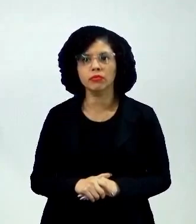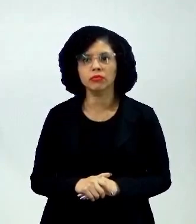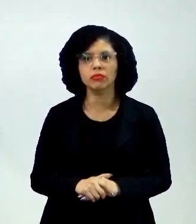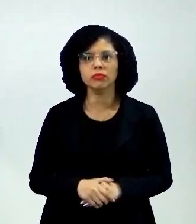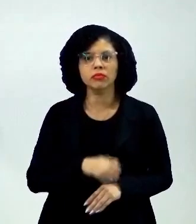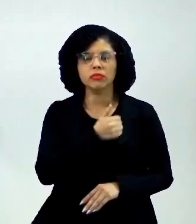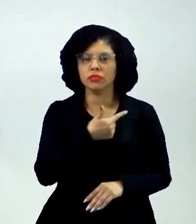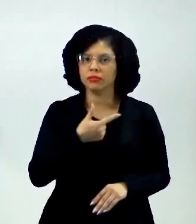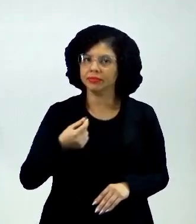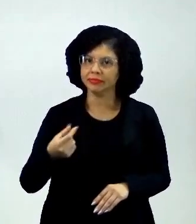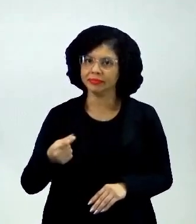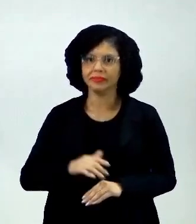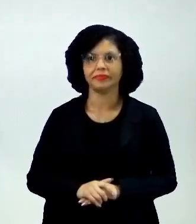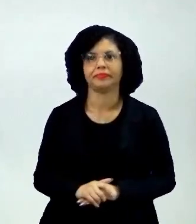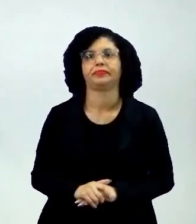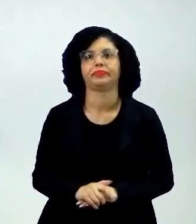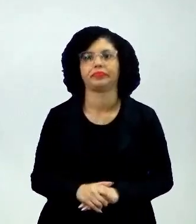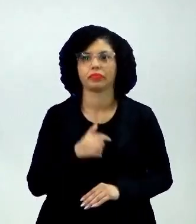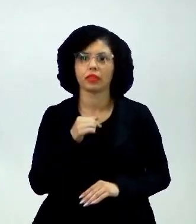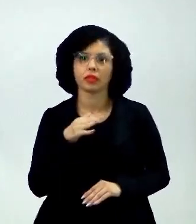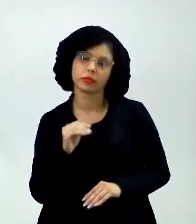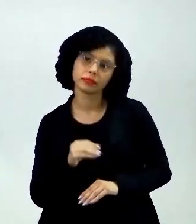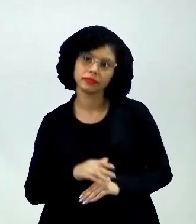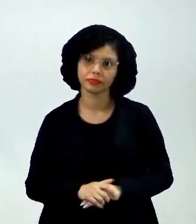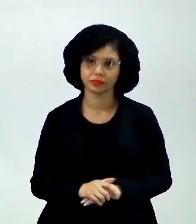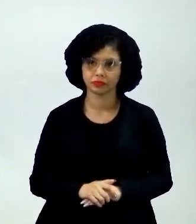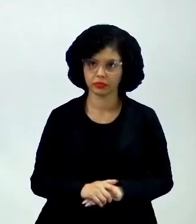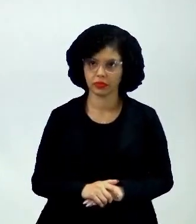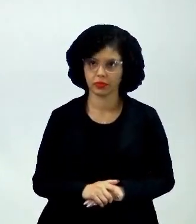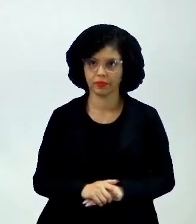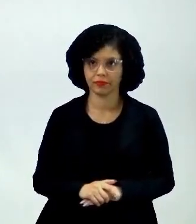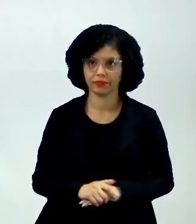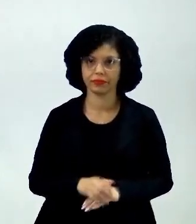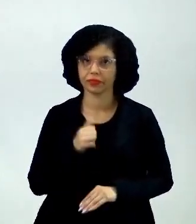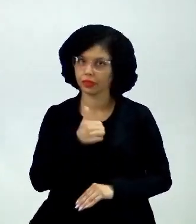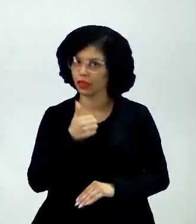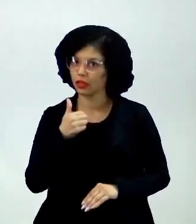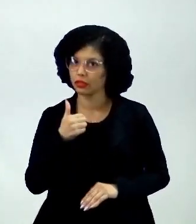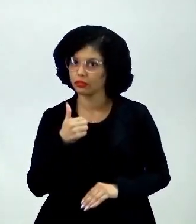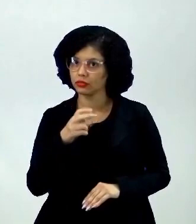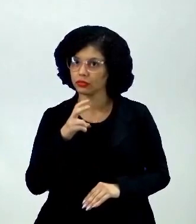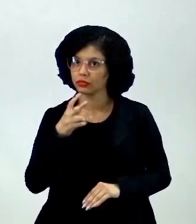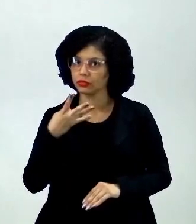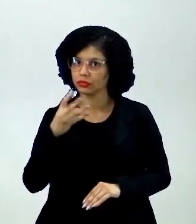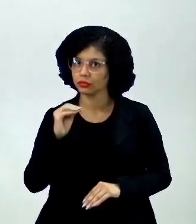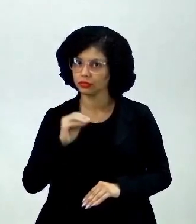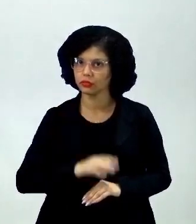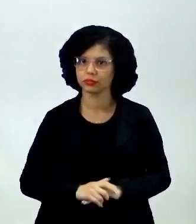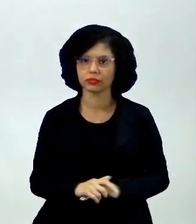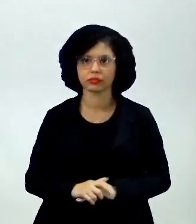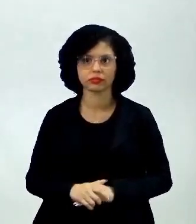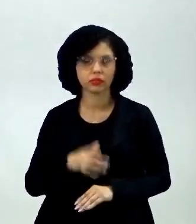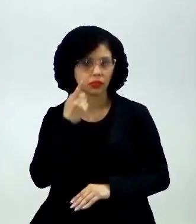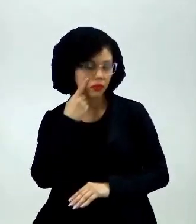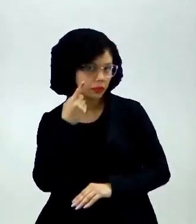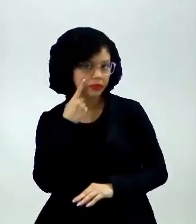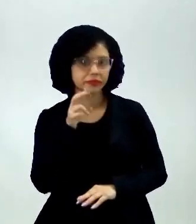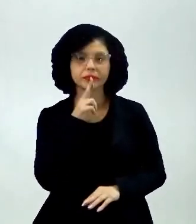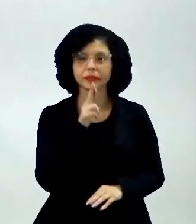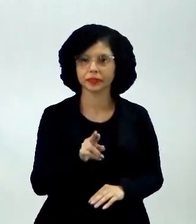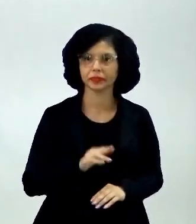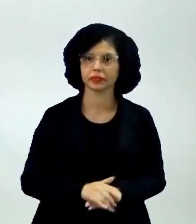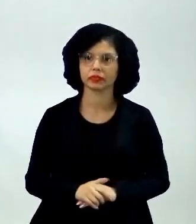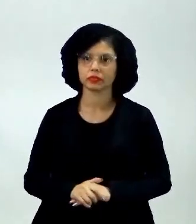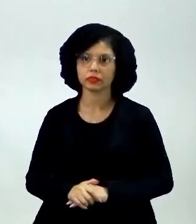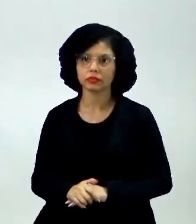tenho 200, né? 70 mais 70, eu vou ter 140. Então, aqui eu vou